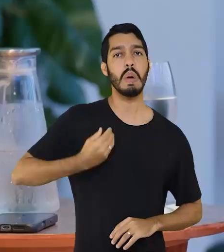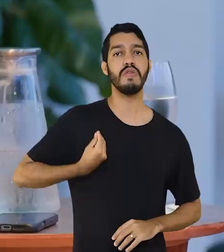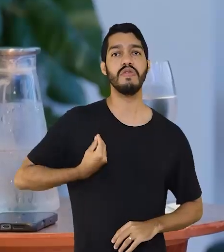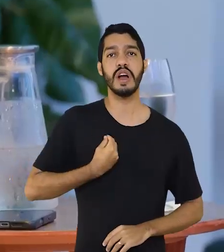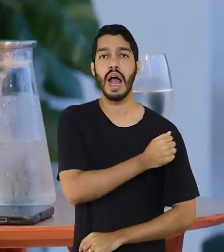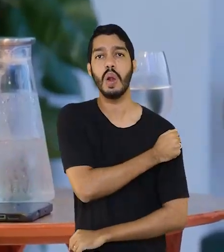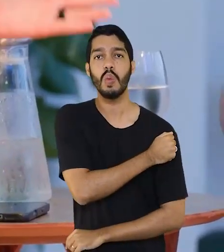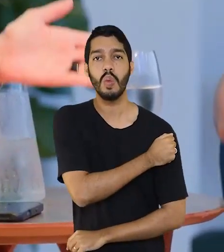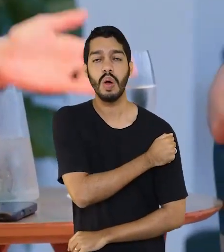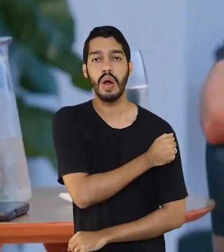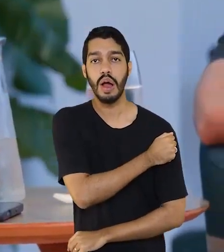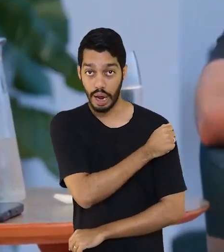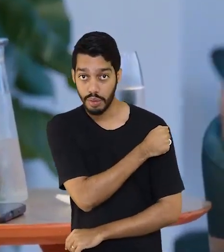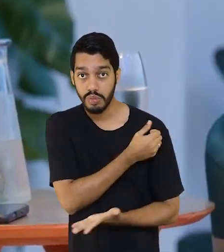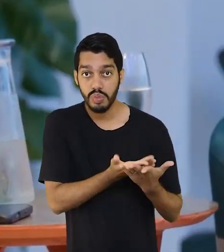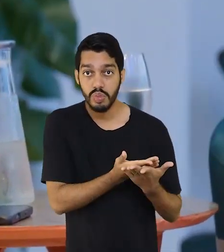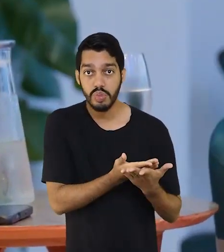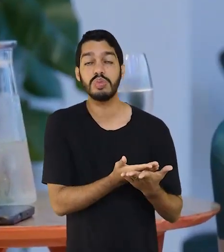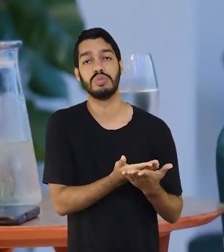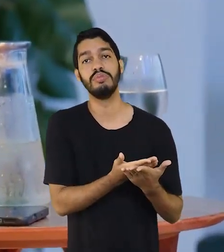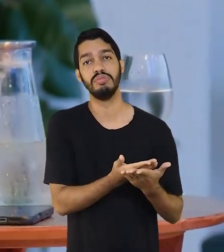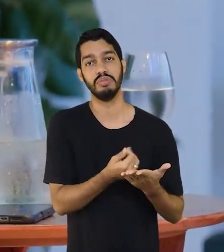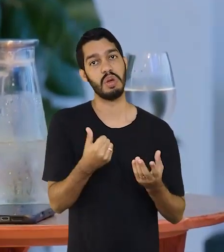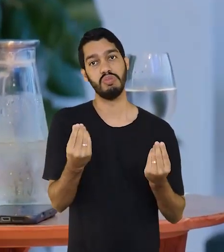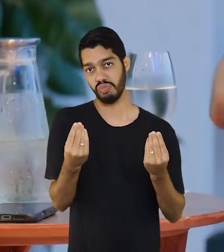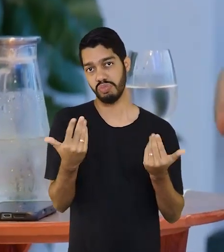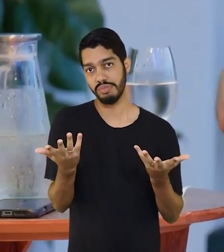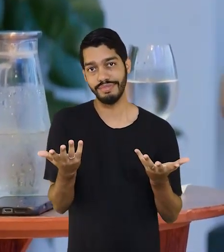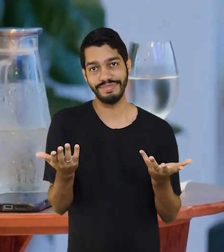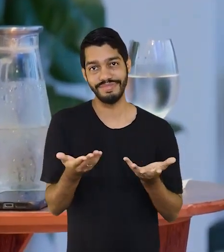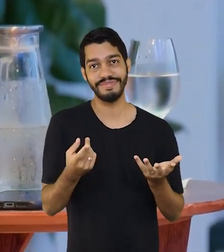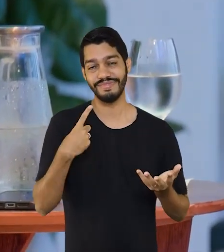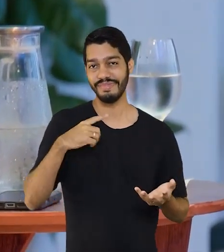quem é estudante, já que ninguém levantou a mão com essa. Aí, ó, a pergunta, ó.